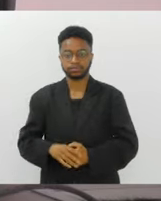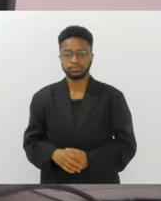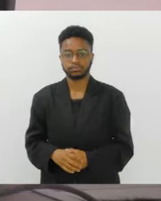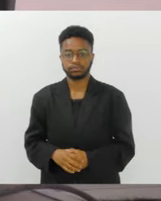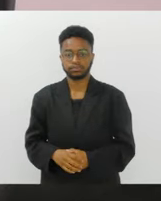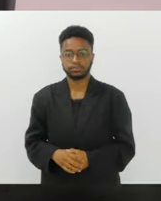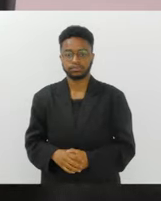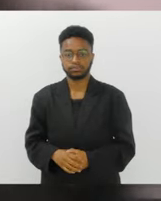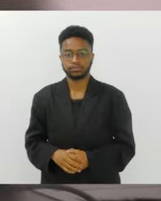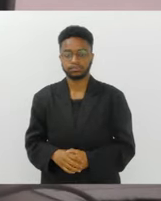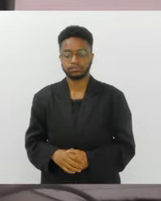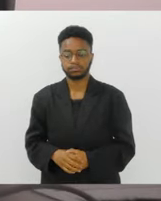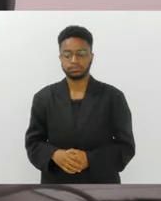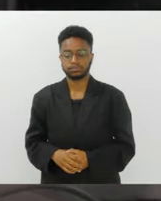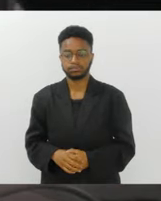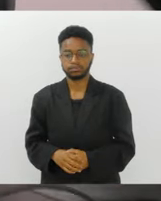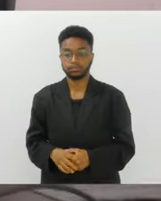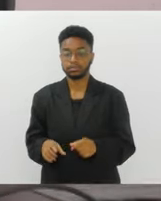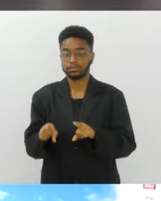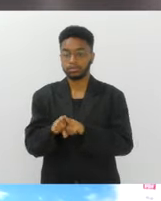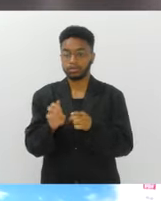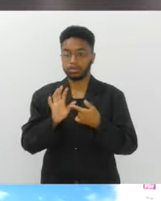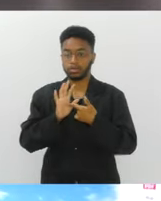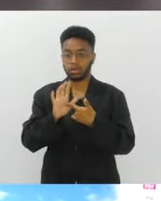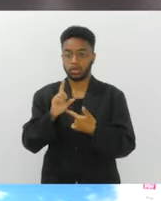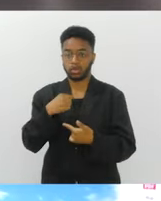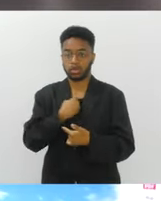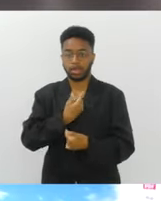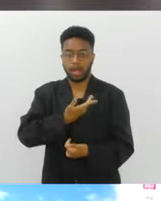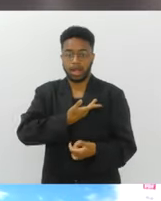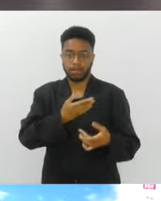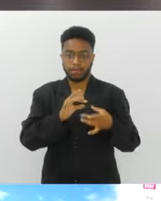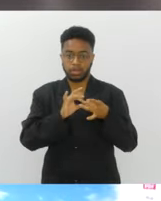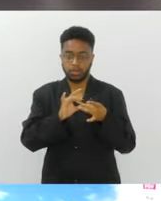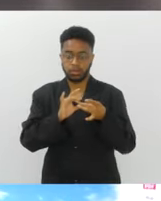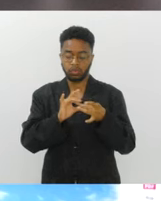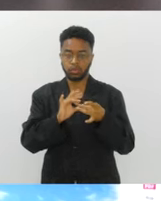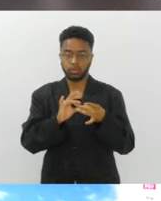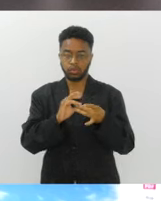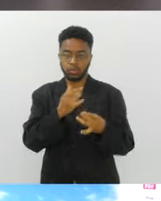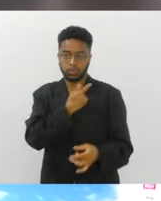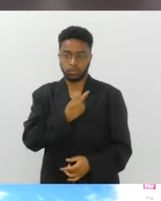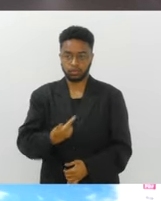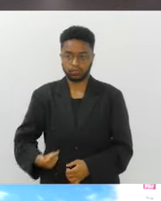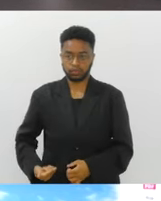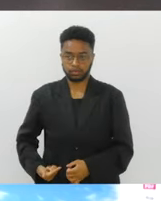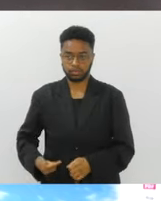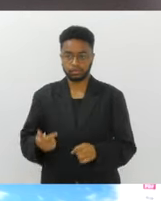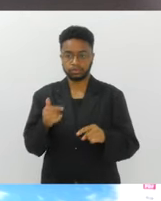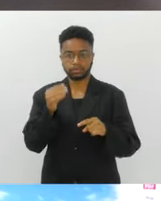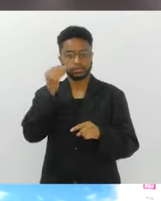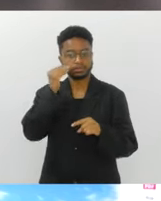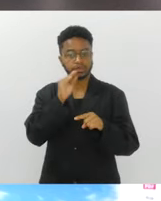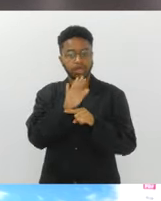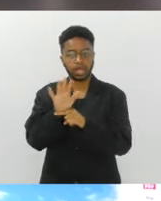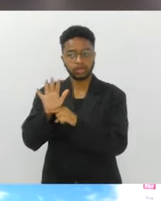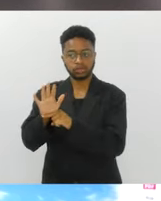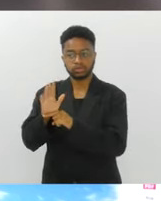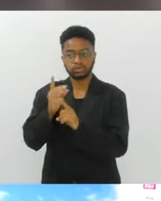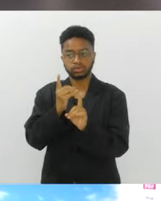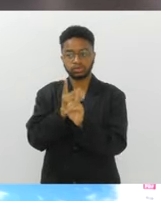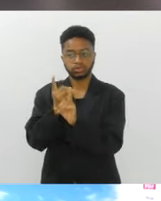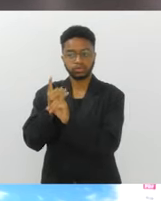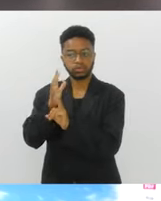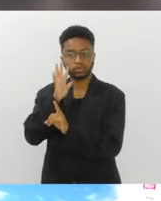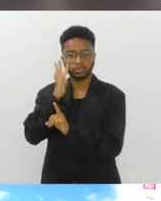de se colocar como um braço amigo do governo do Estado para ajudar a identificar a